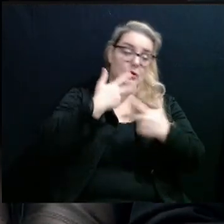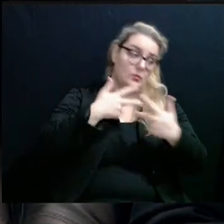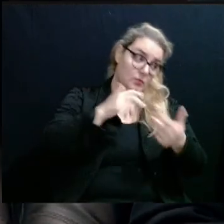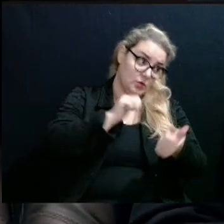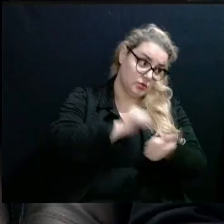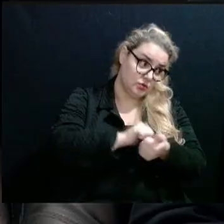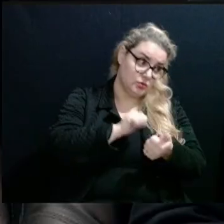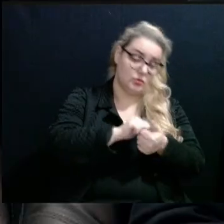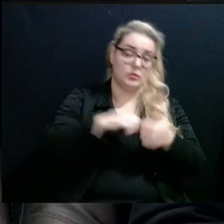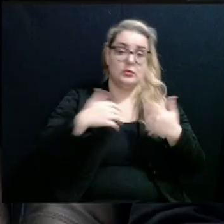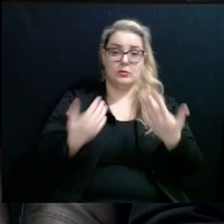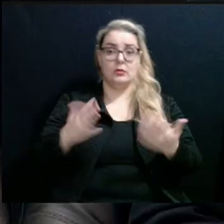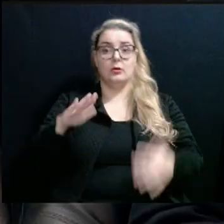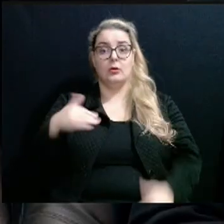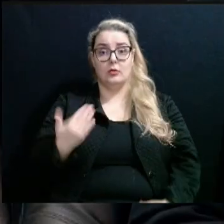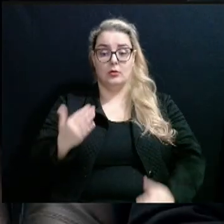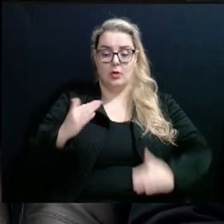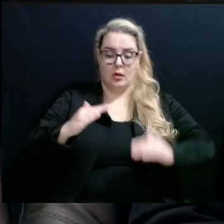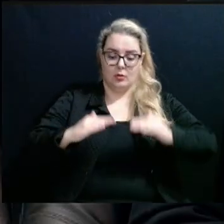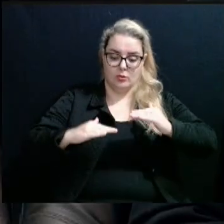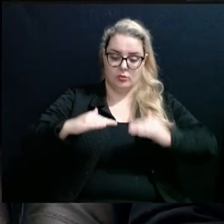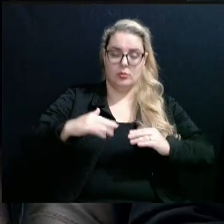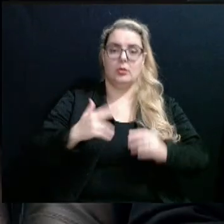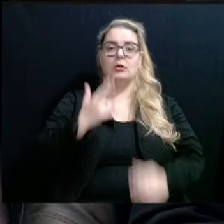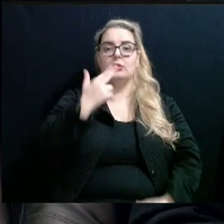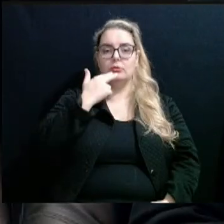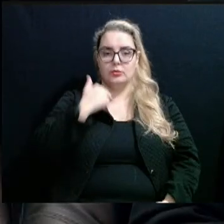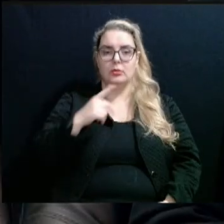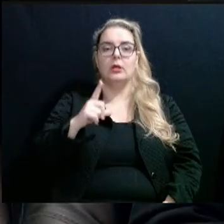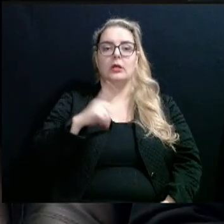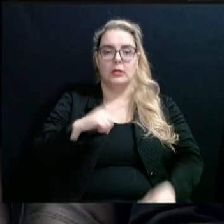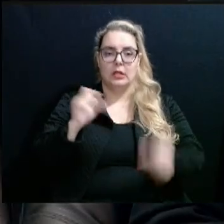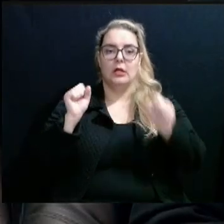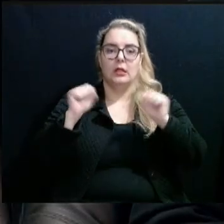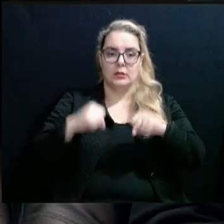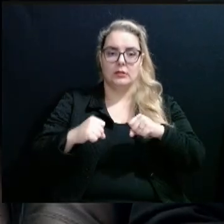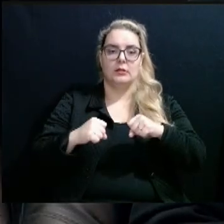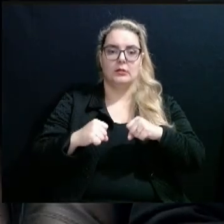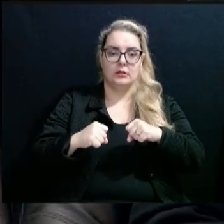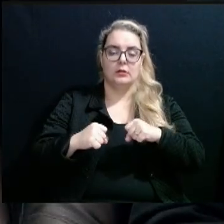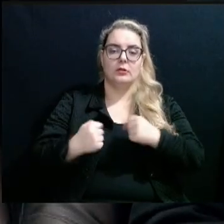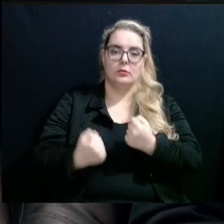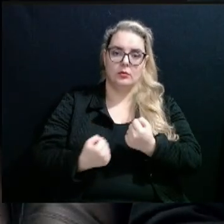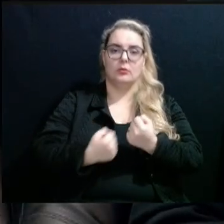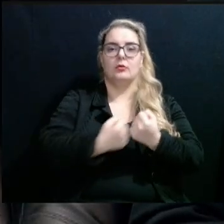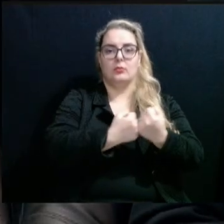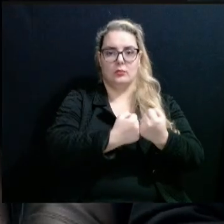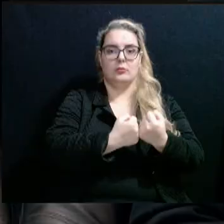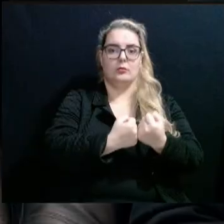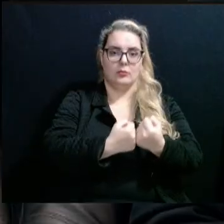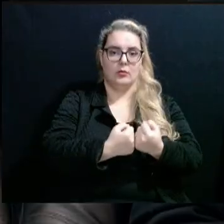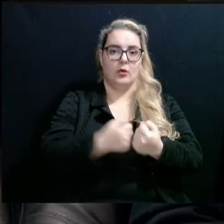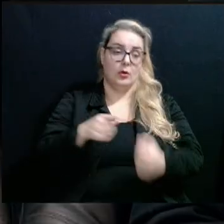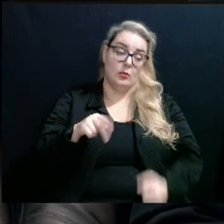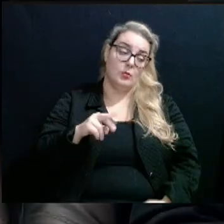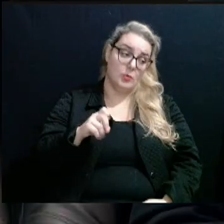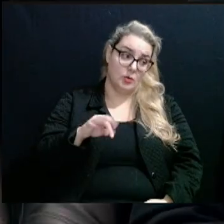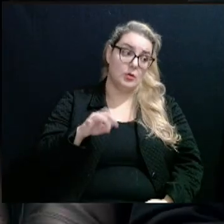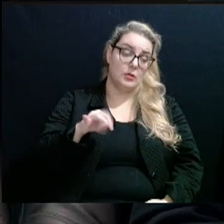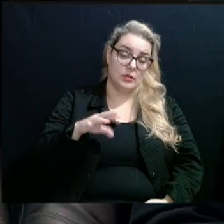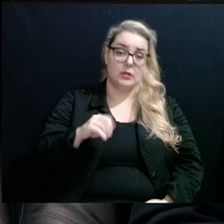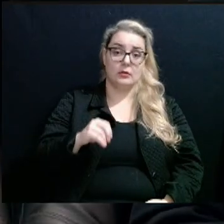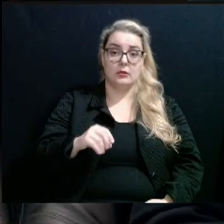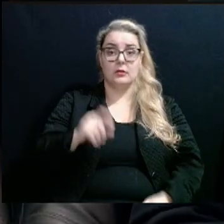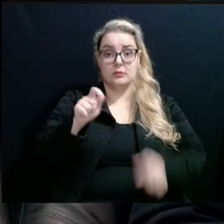esse equilíbrio nutricional, a gente tem sim o aporte proteico, principalmente, que as pessoas têm muita dúvida, né? Que a gente